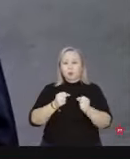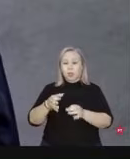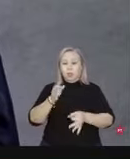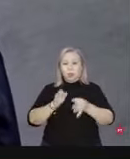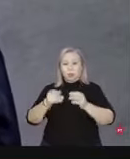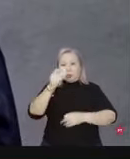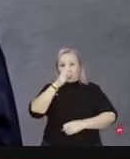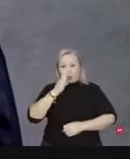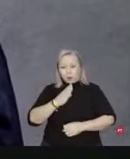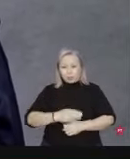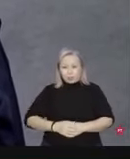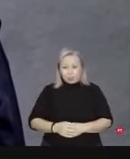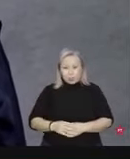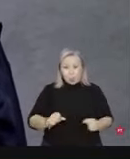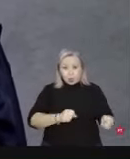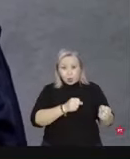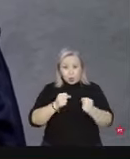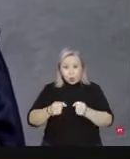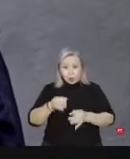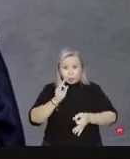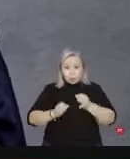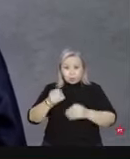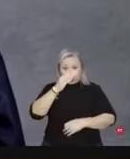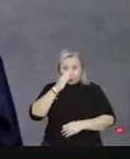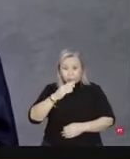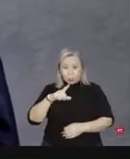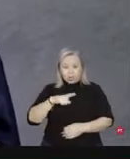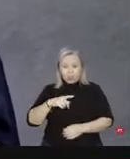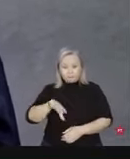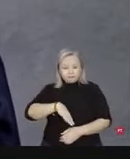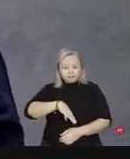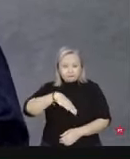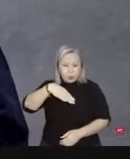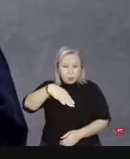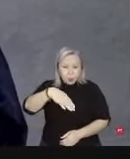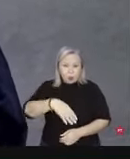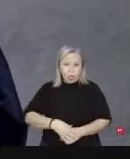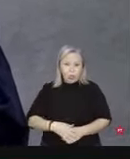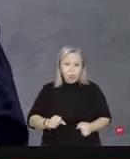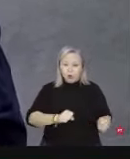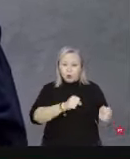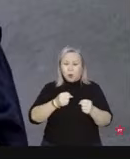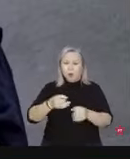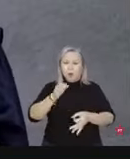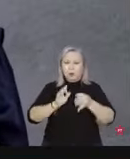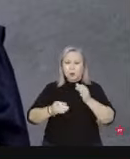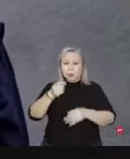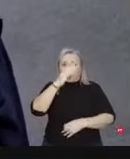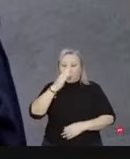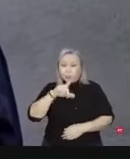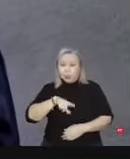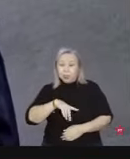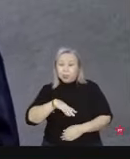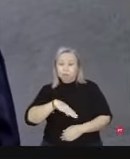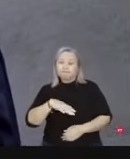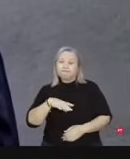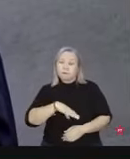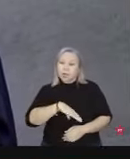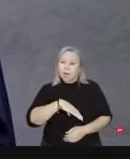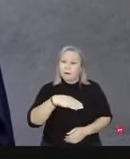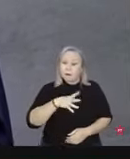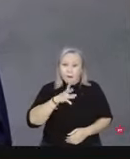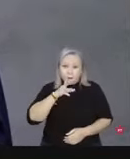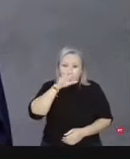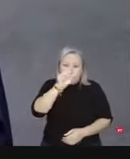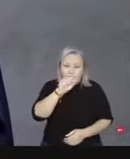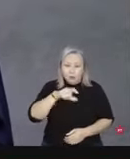brasileiro. O Poder Judiciário brasileiro tem coragem. O Poder Judiciário brasileiro tem força. O